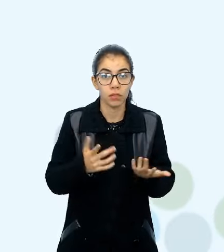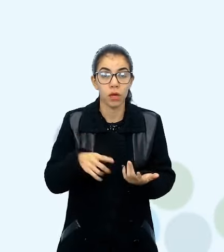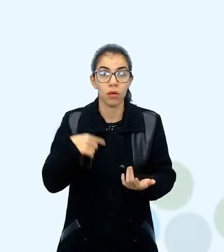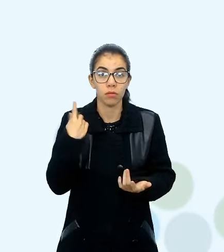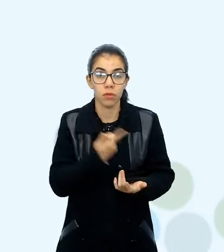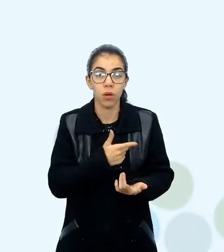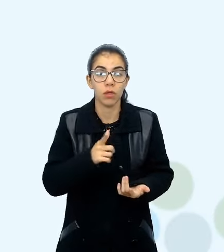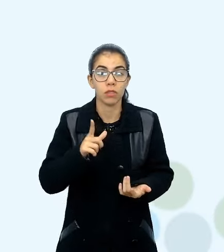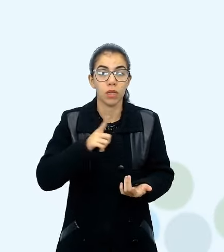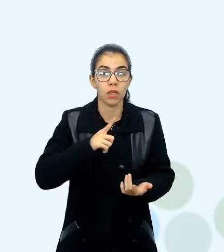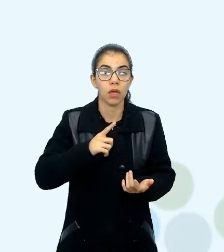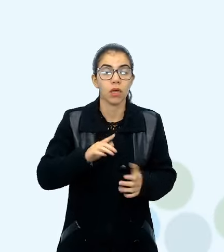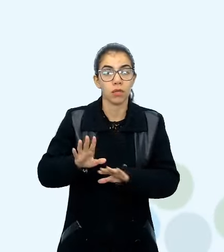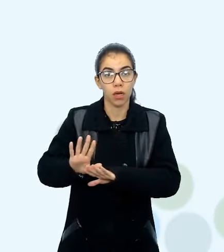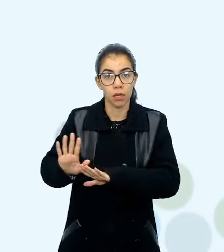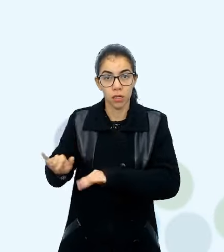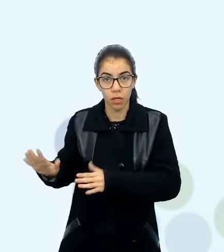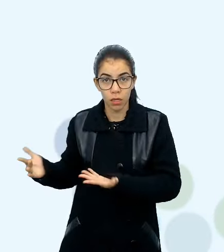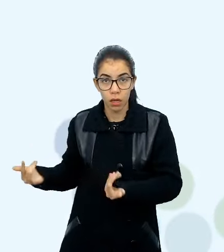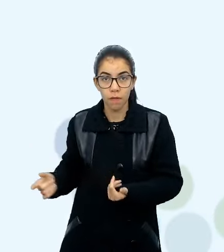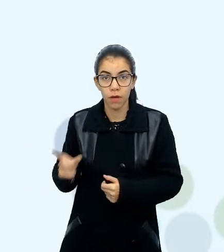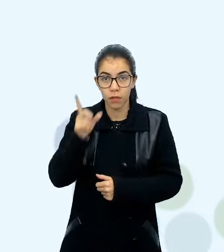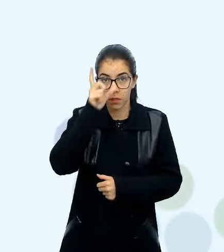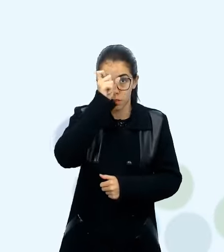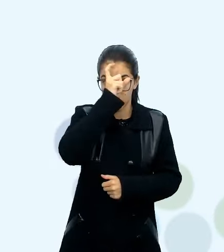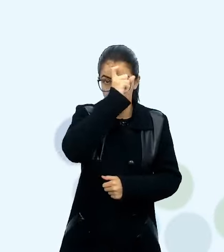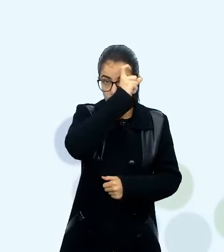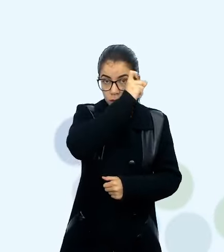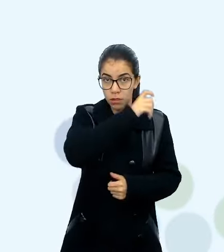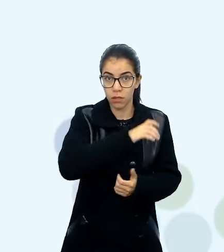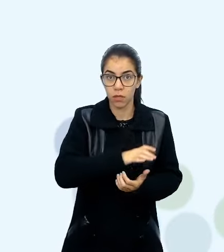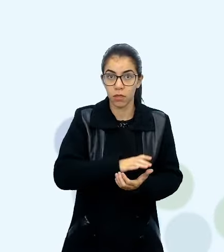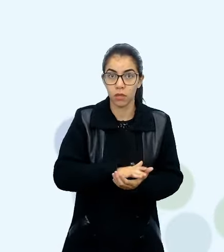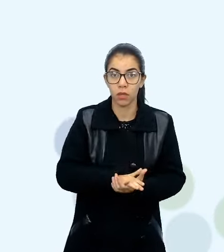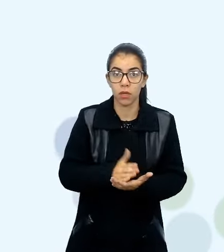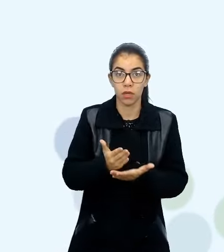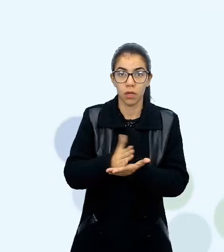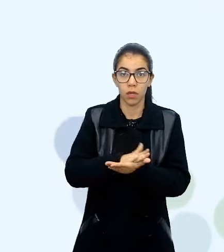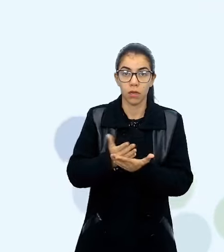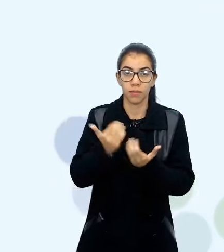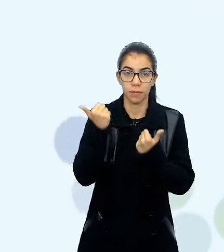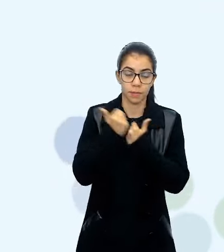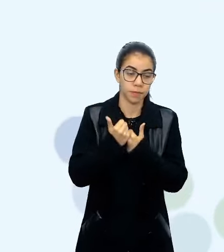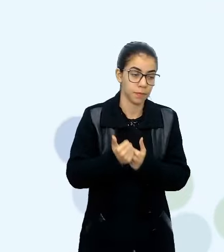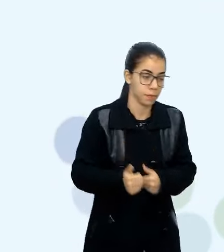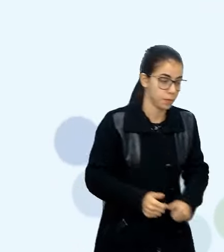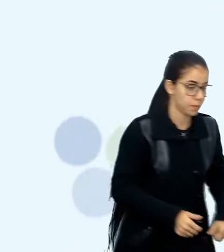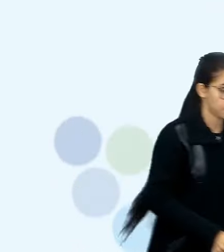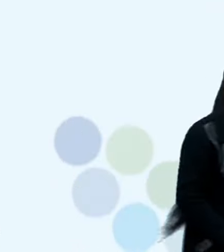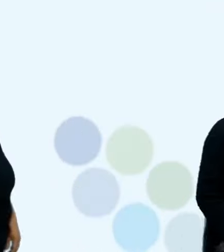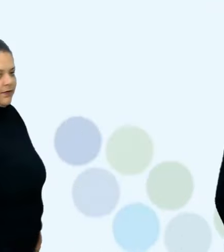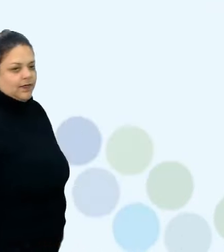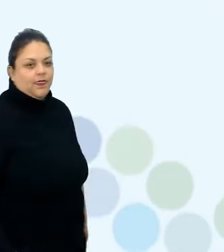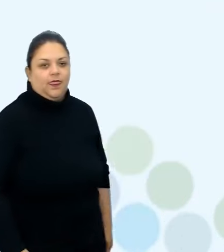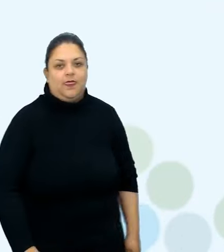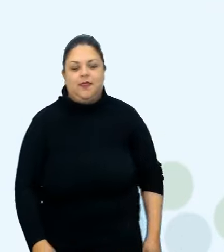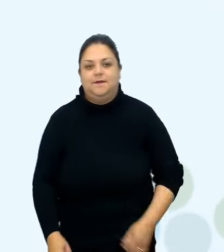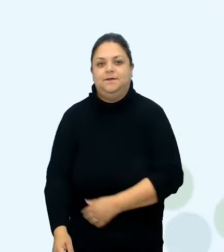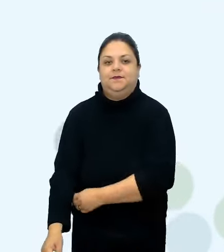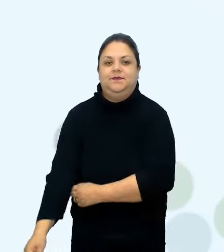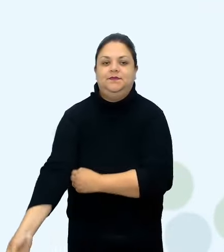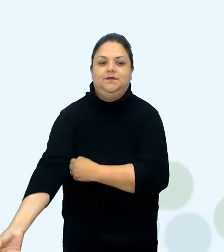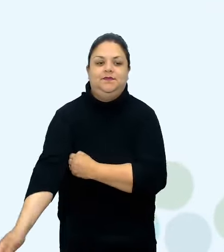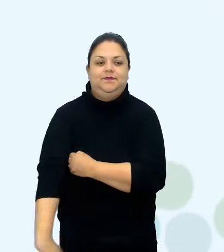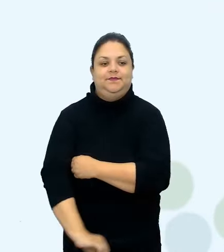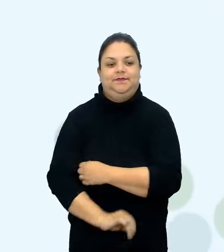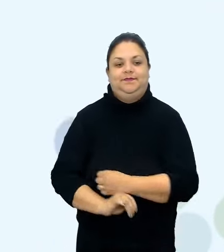que a criança vai tendo dificuldade, né? No sentido de se manter em condições físicas, também num espaço